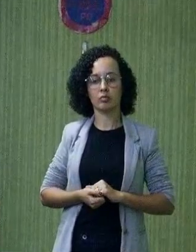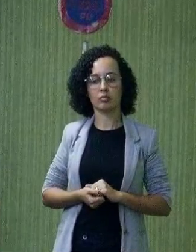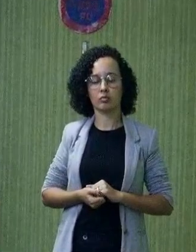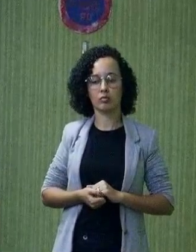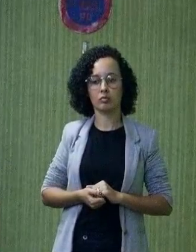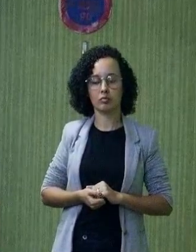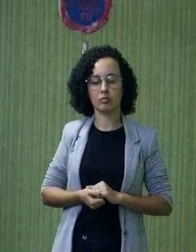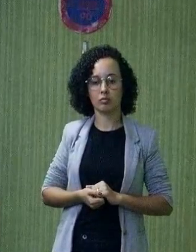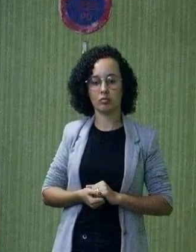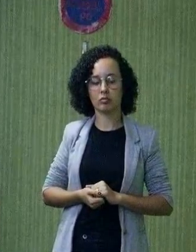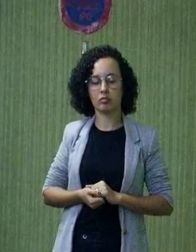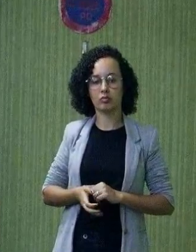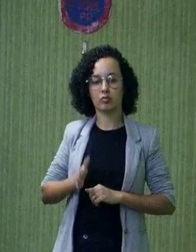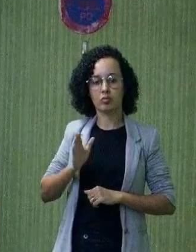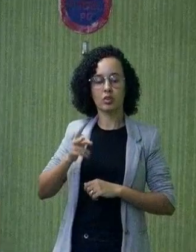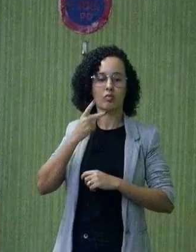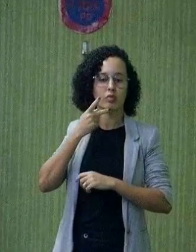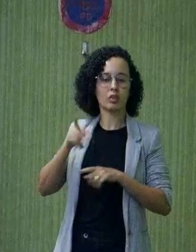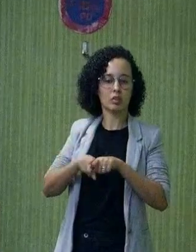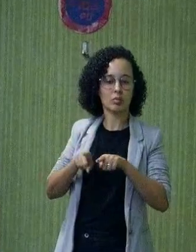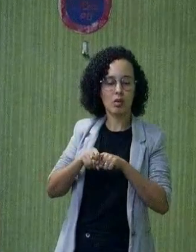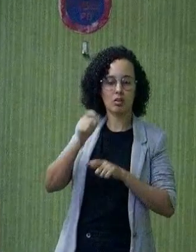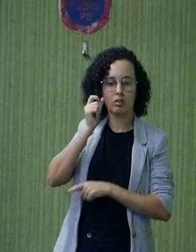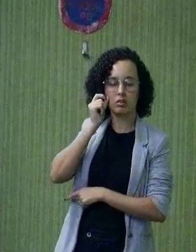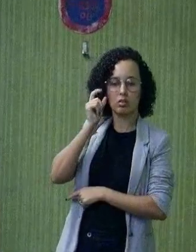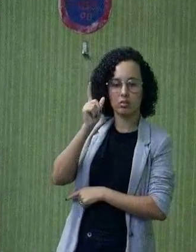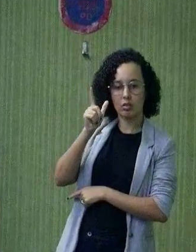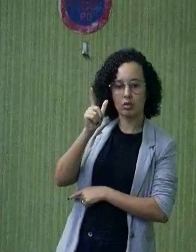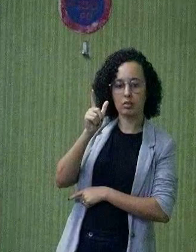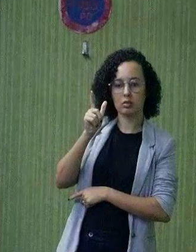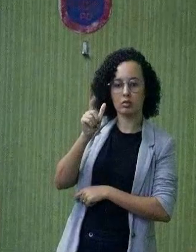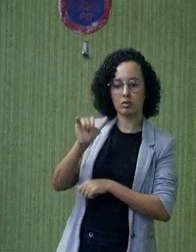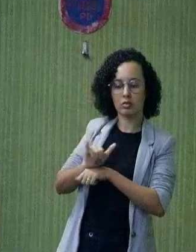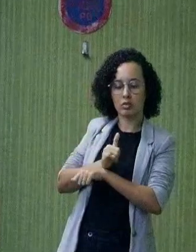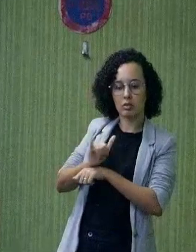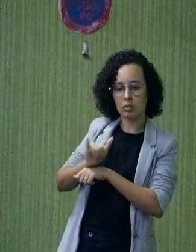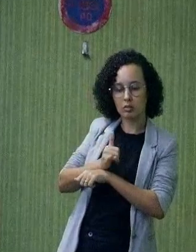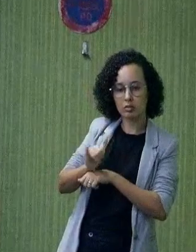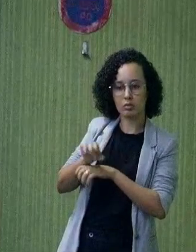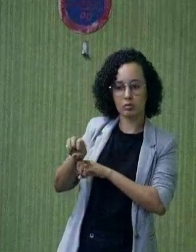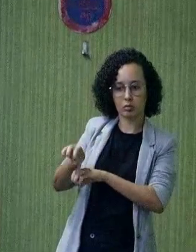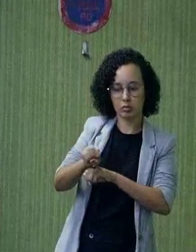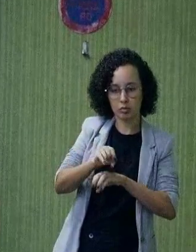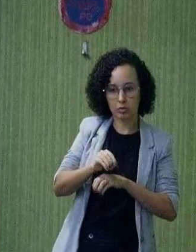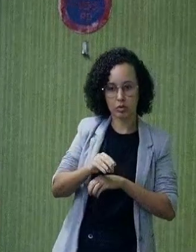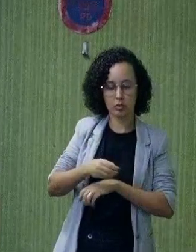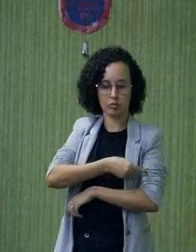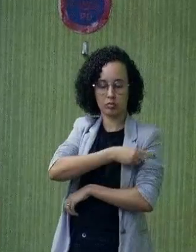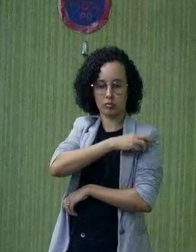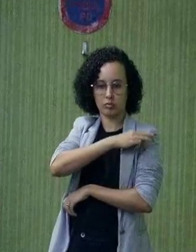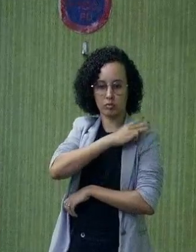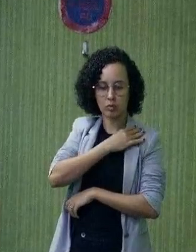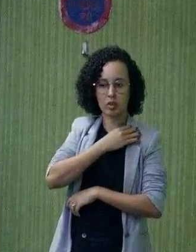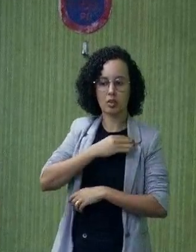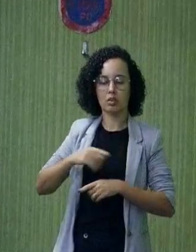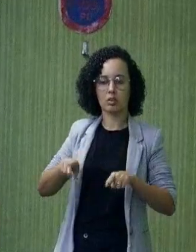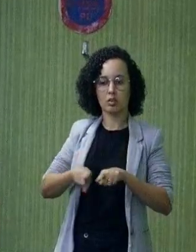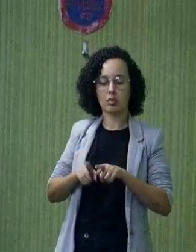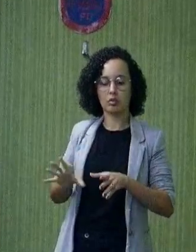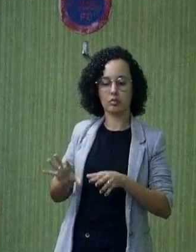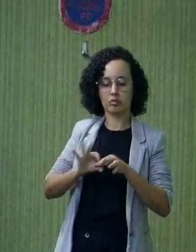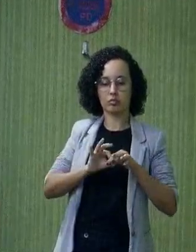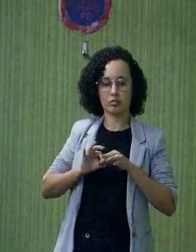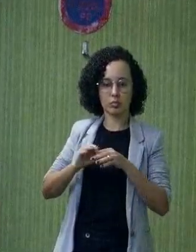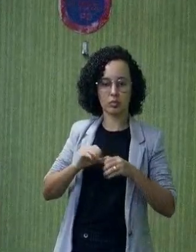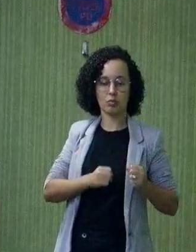já avisando já se falando aí na ideia de uma articulação e desenvolvimento do ensino em todos os seus níveis e a integração das ações do poder público